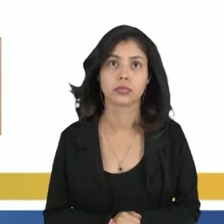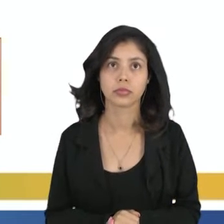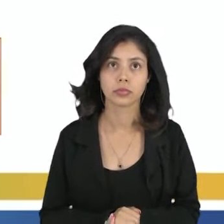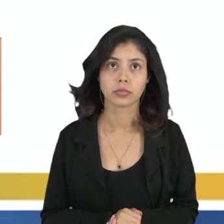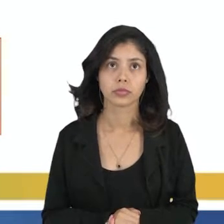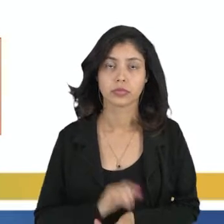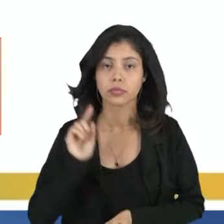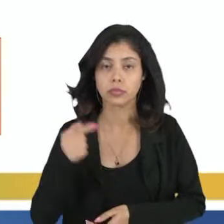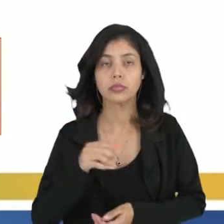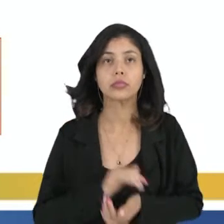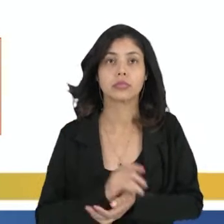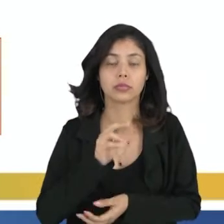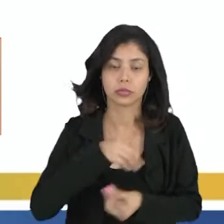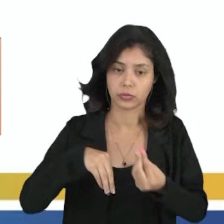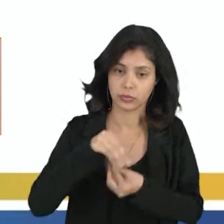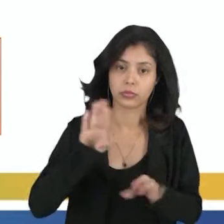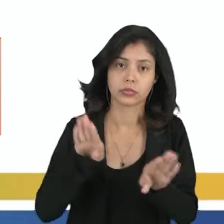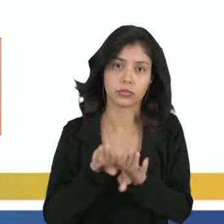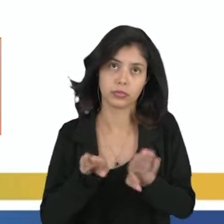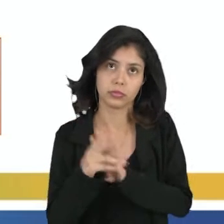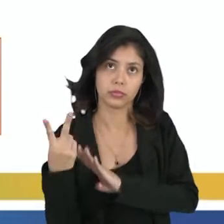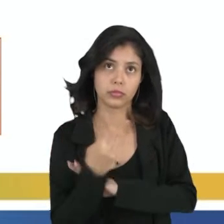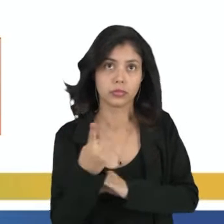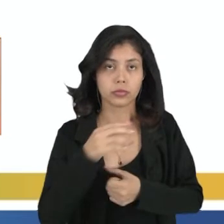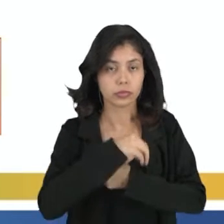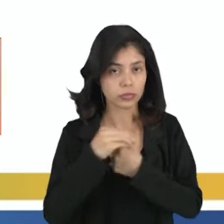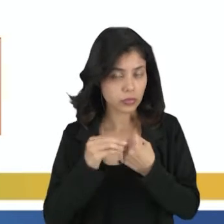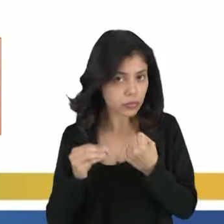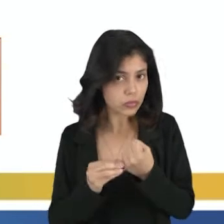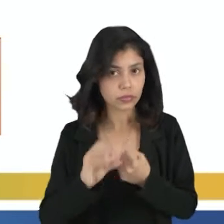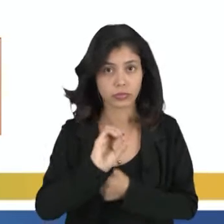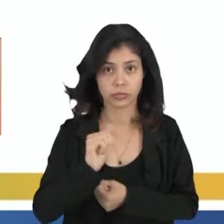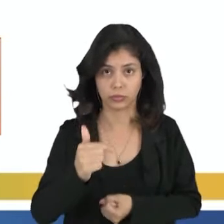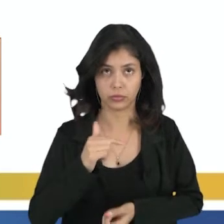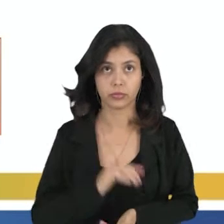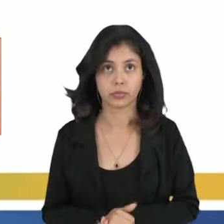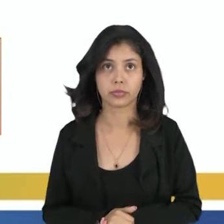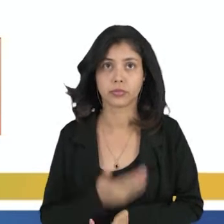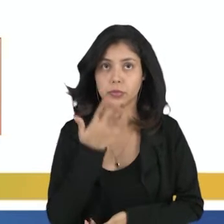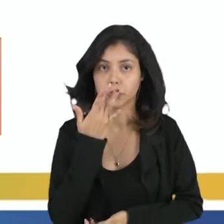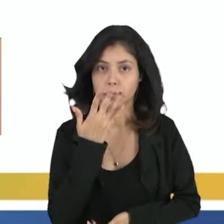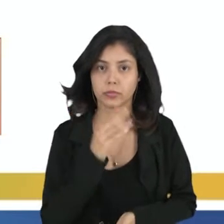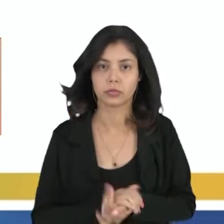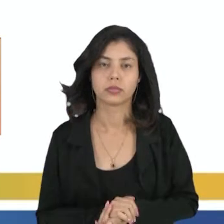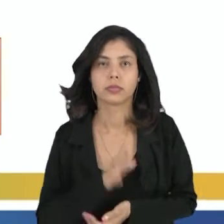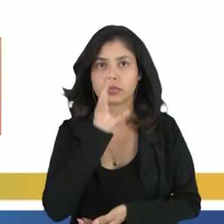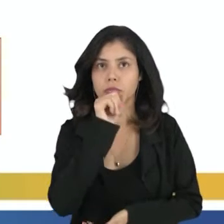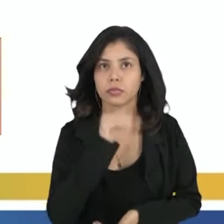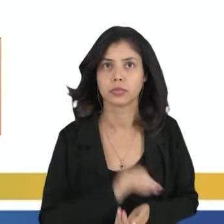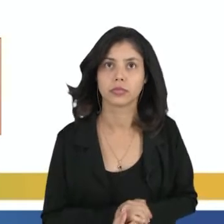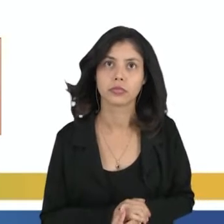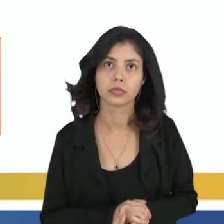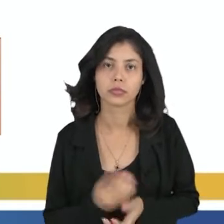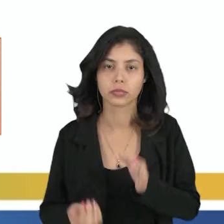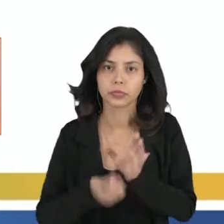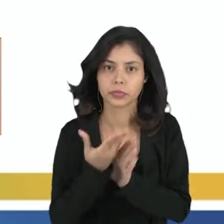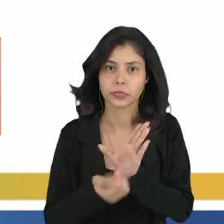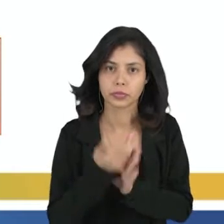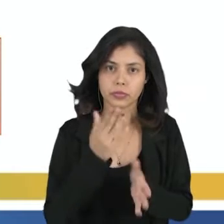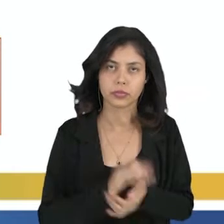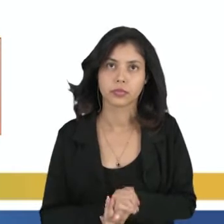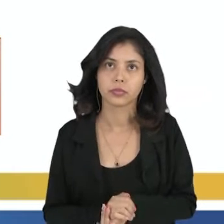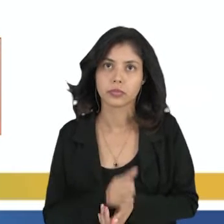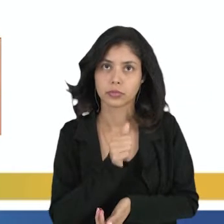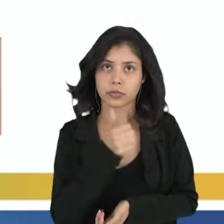4. Lado dos reagentes, nós temos duas moléculas de oxigênio na cor laranja e no lado dos produtos também